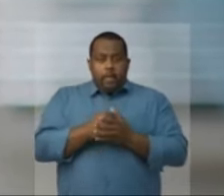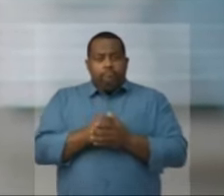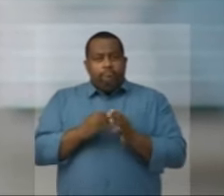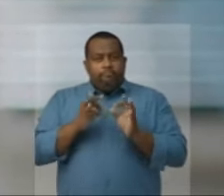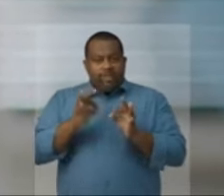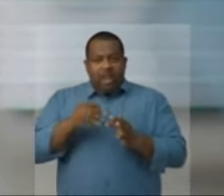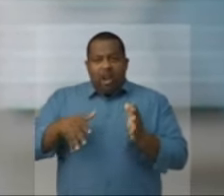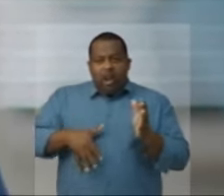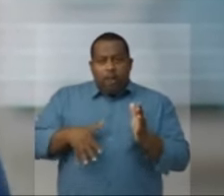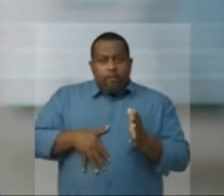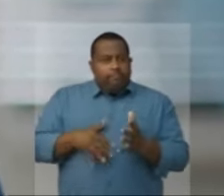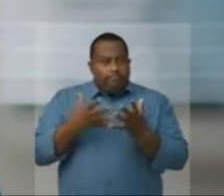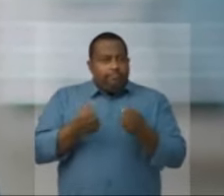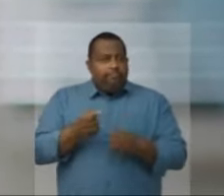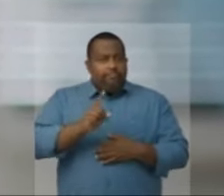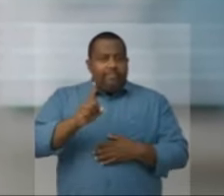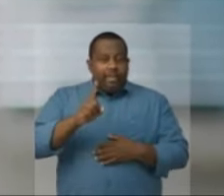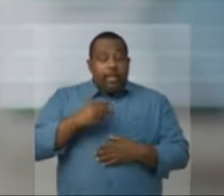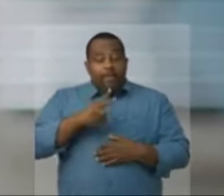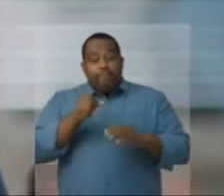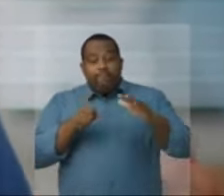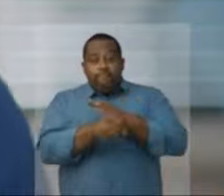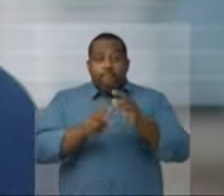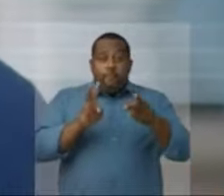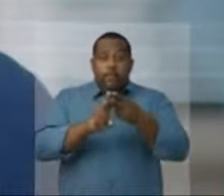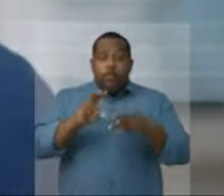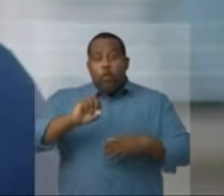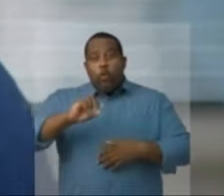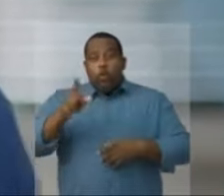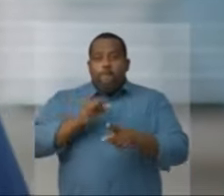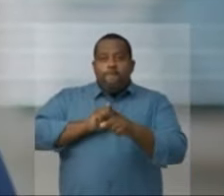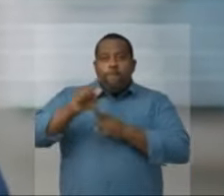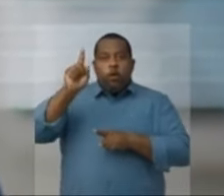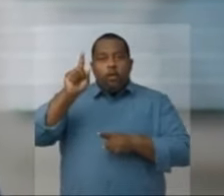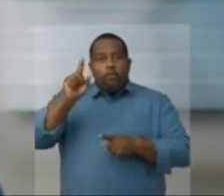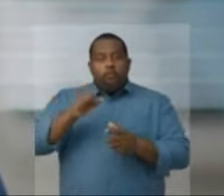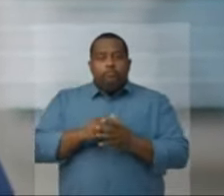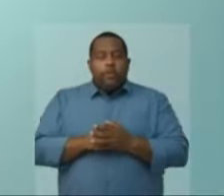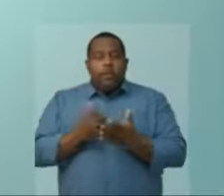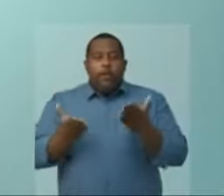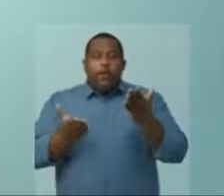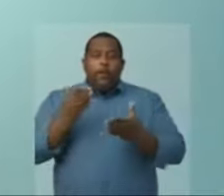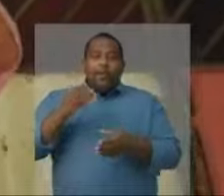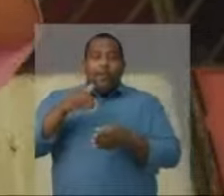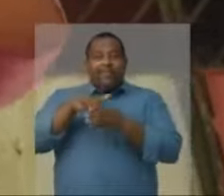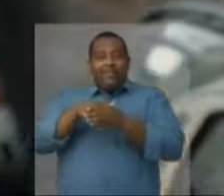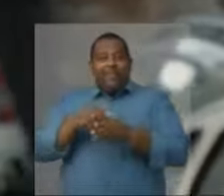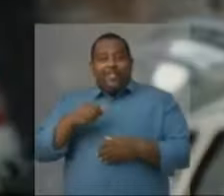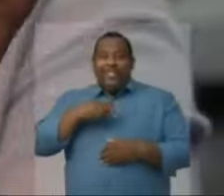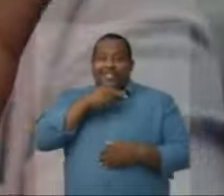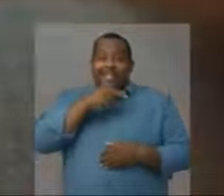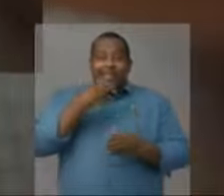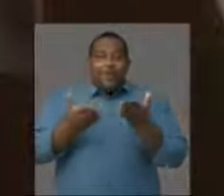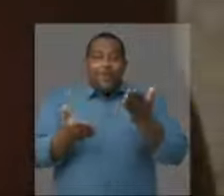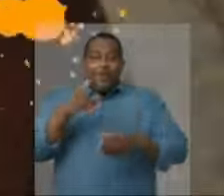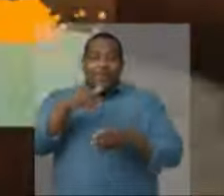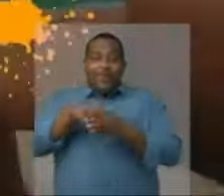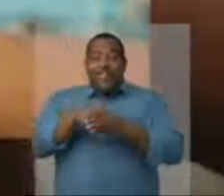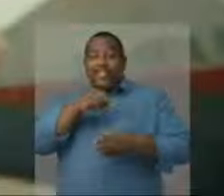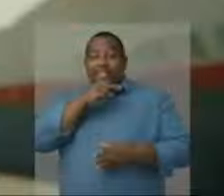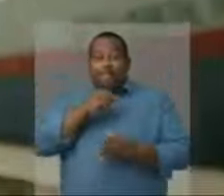Bahia, bandido não vai ter vez. Bandido vai ser na cadeia ou fora do nosso estado. Quem compara, vota em Neto.